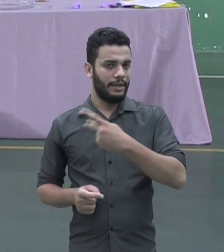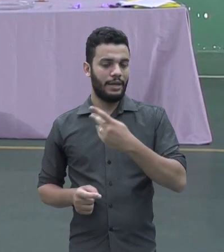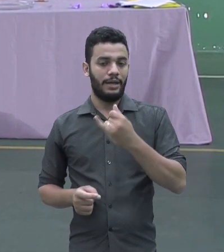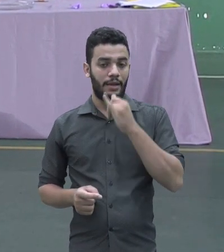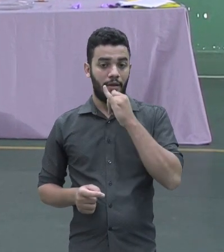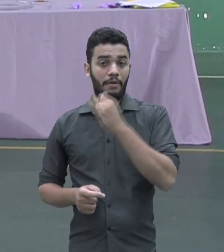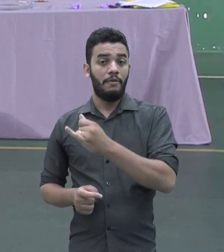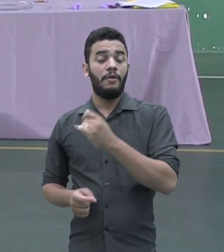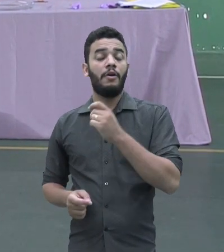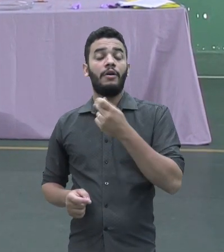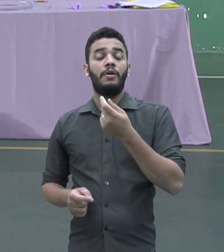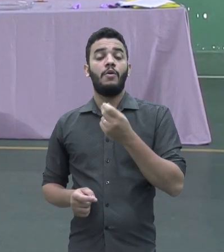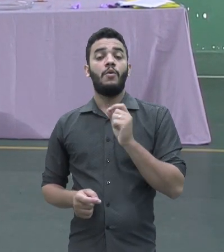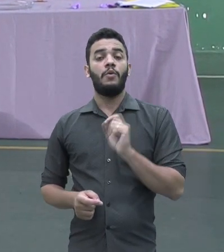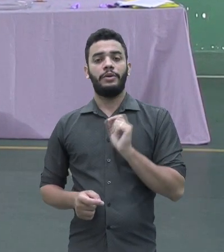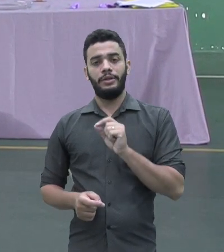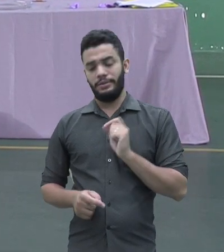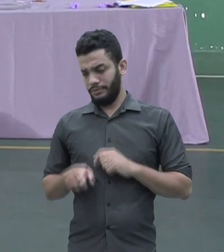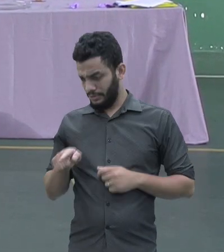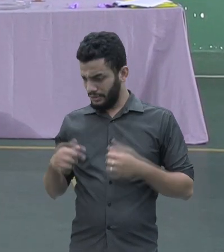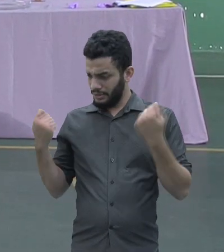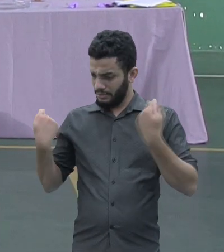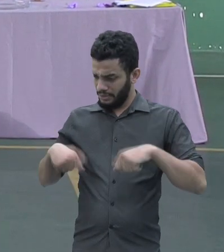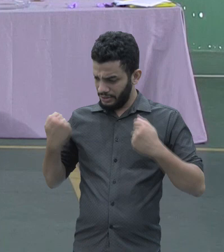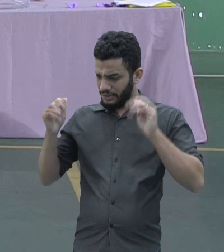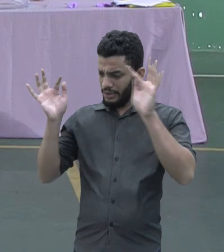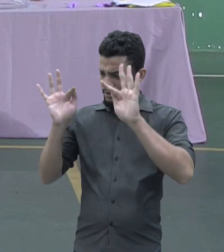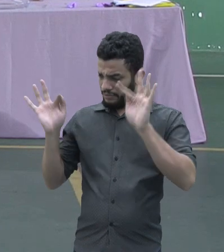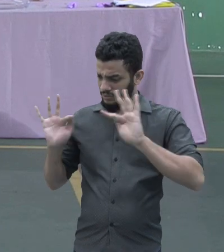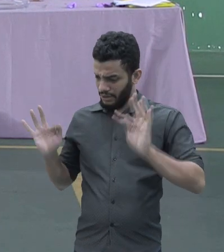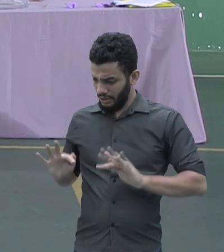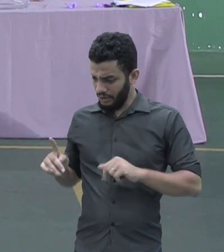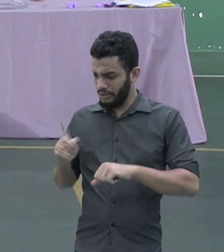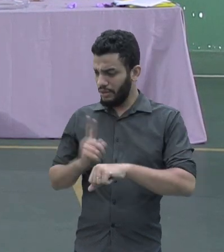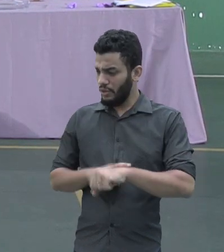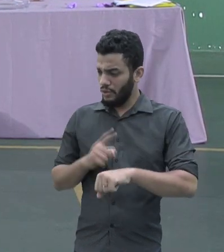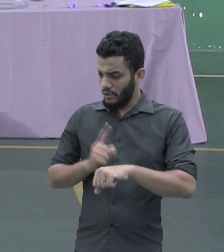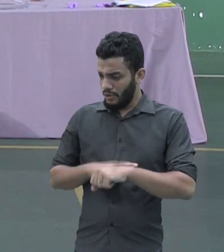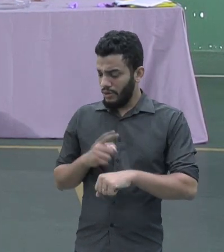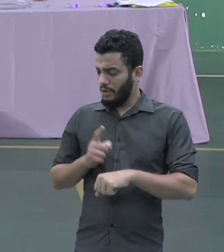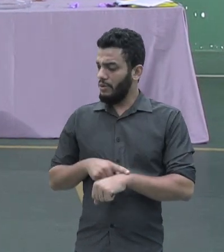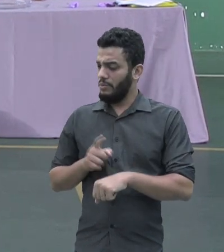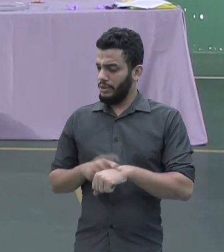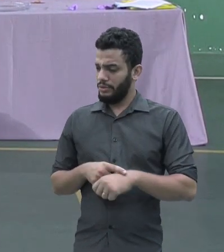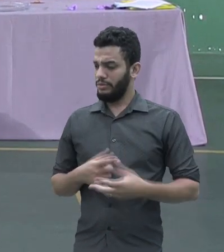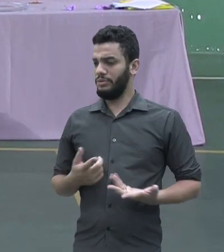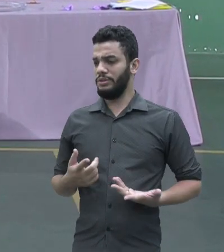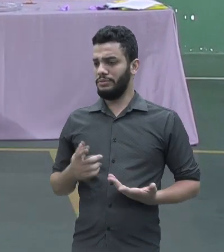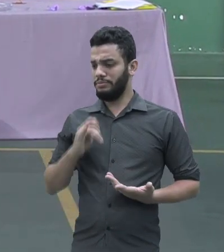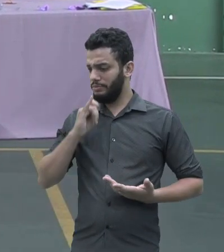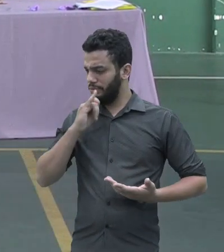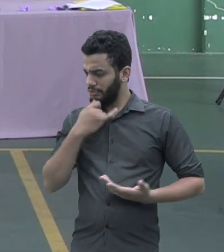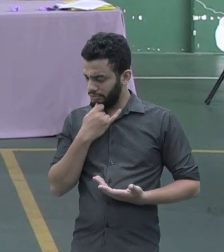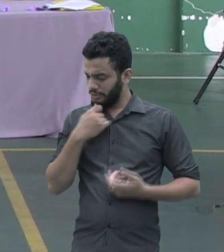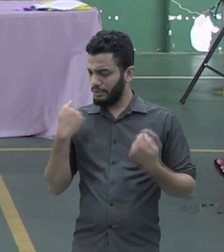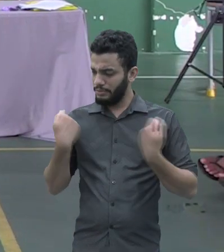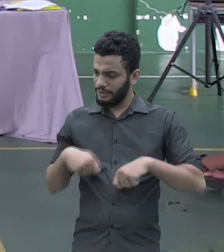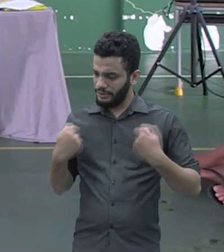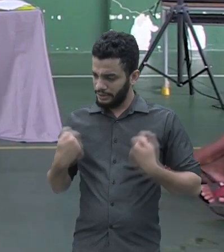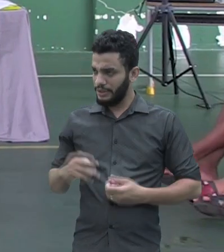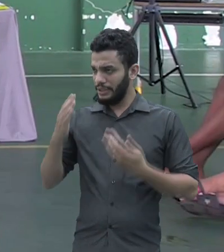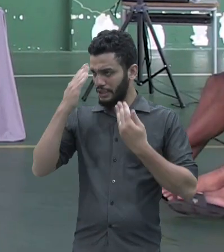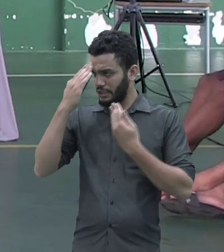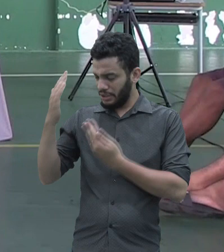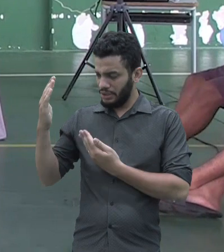ela deveria ficar feliz, mesmo nos momentos de tristeza, nós também devemos ser